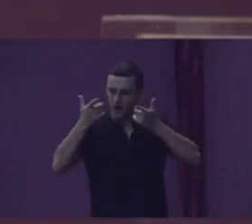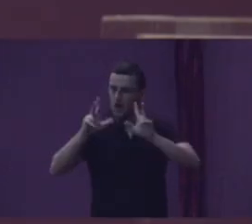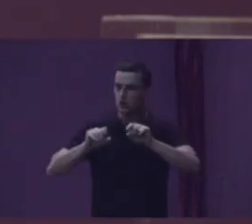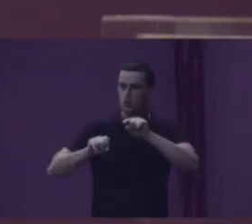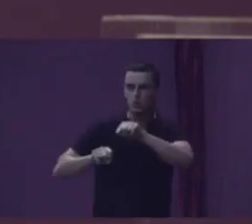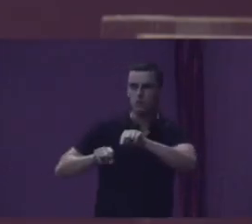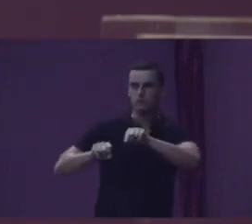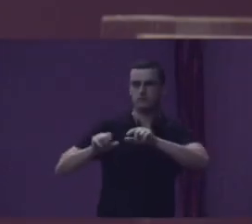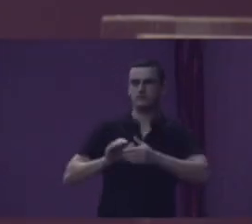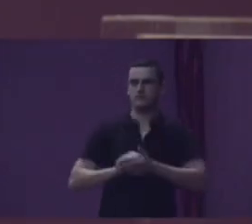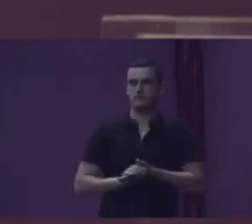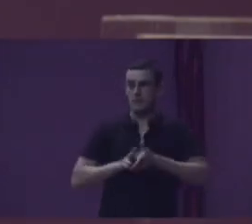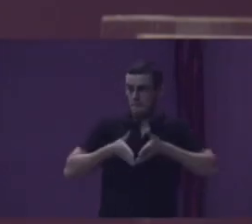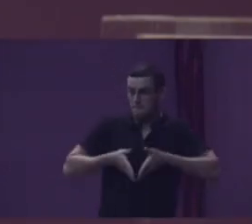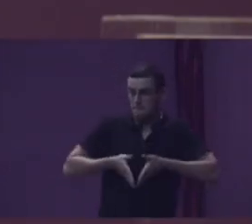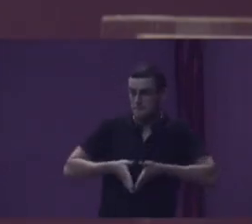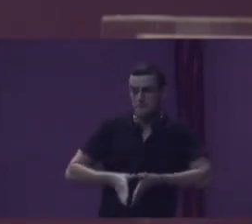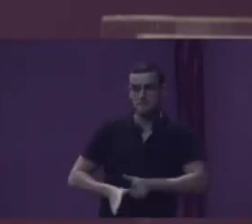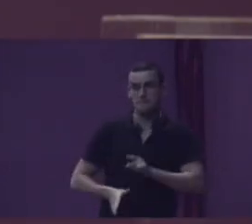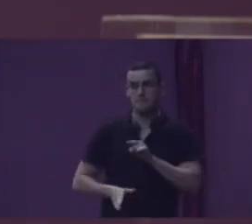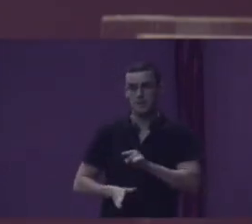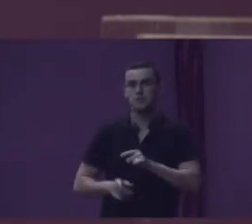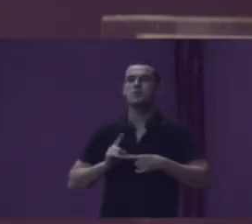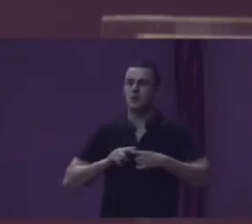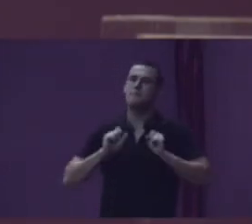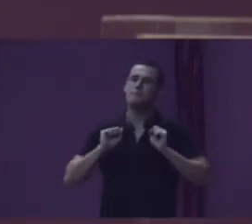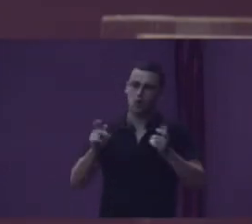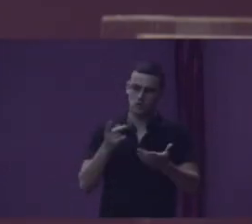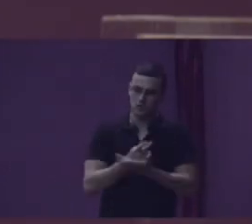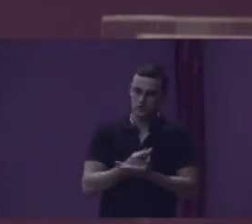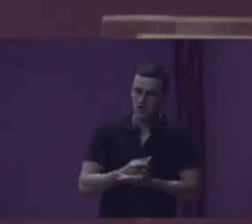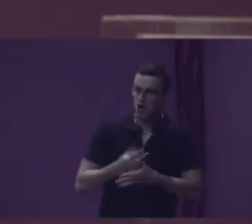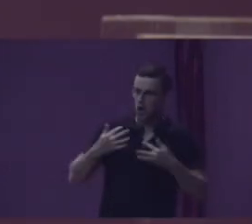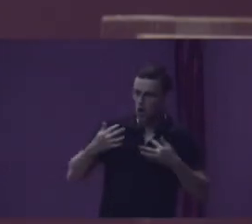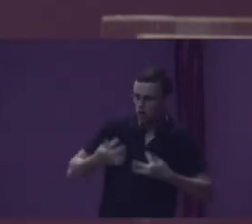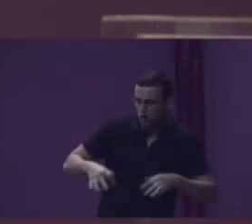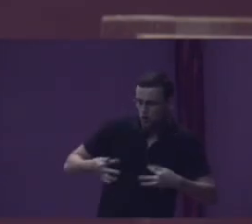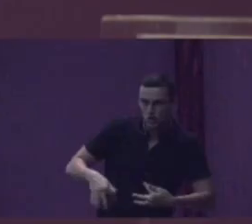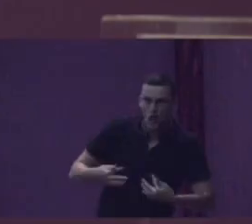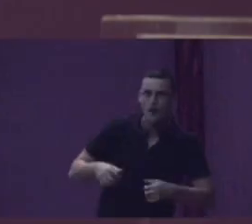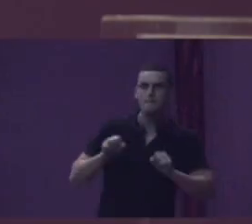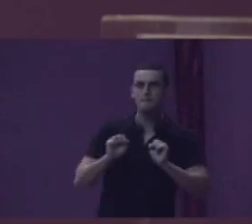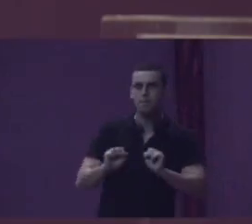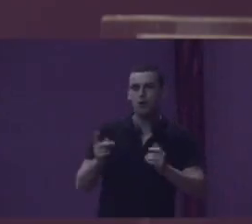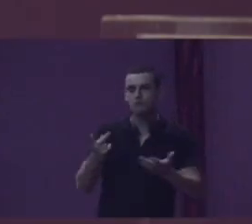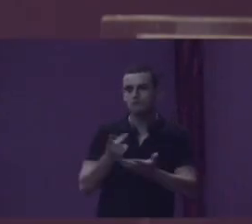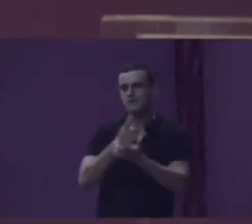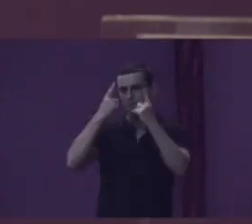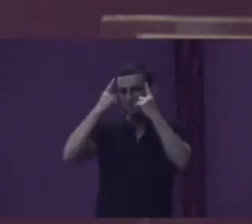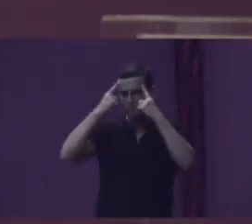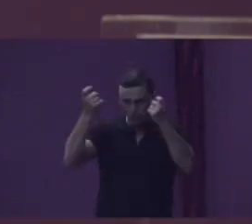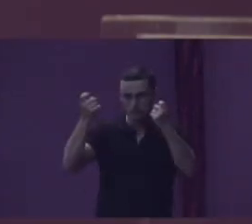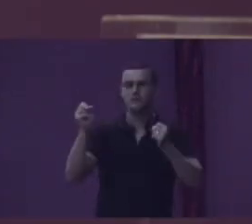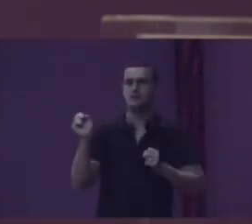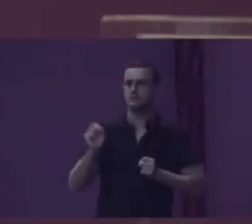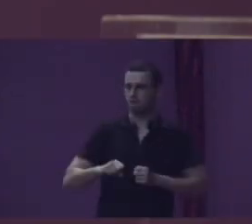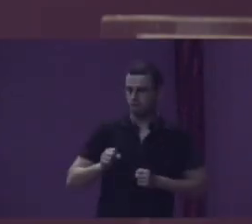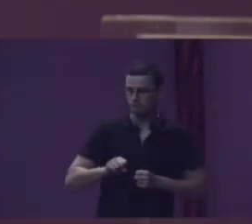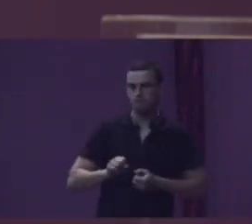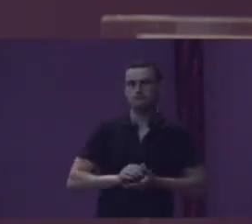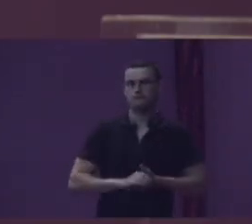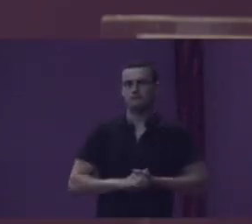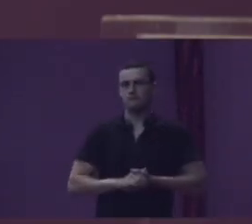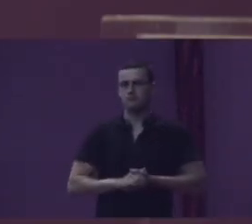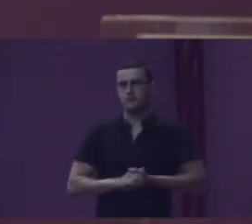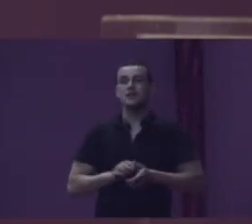a parte pode ser doloroso, pode ser violente, pode ser a mulheres que dão